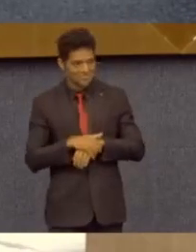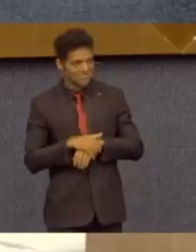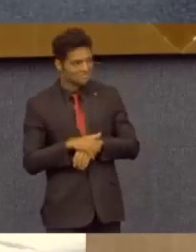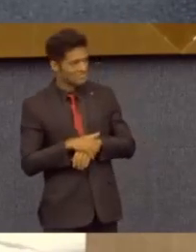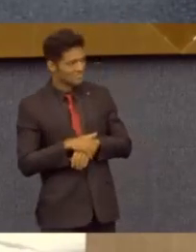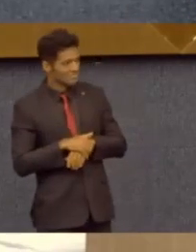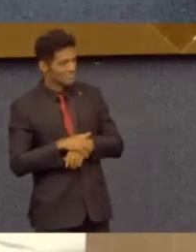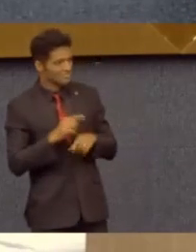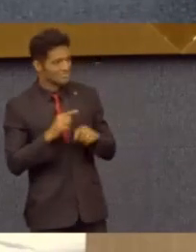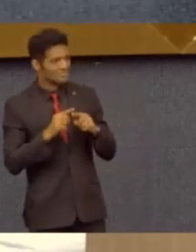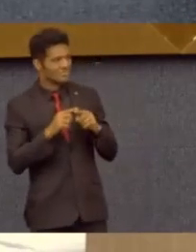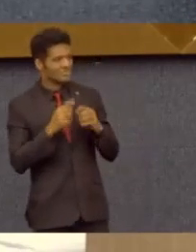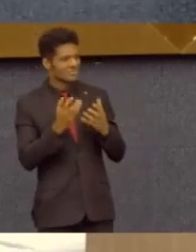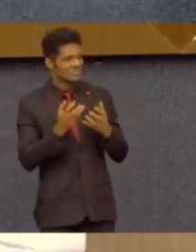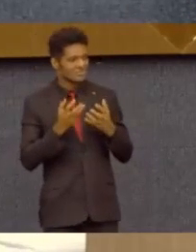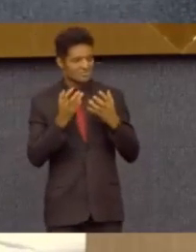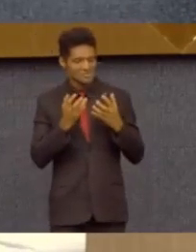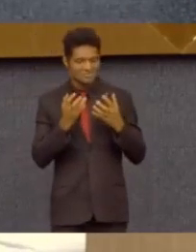Vou quebrar o protocolo aqui.